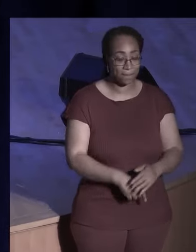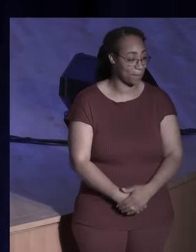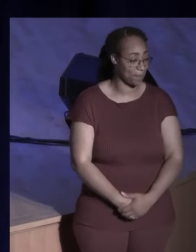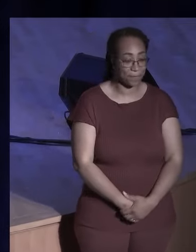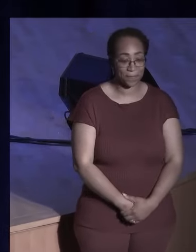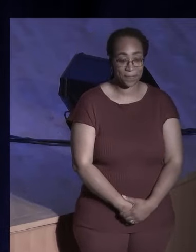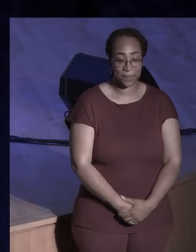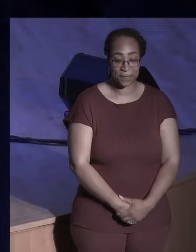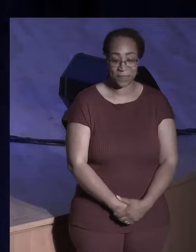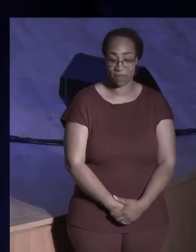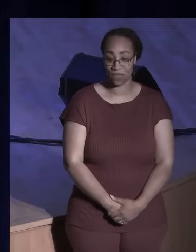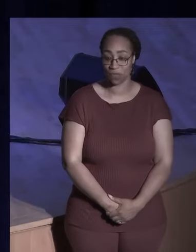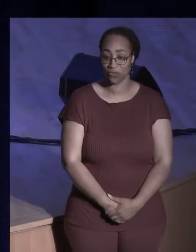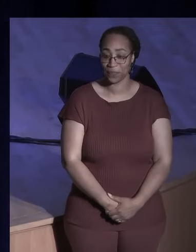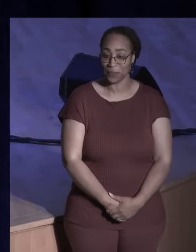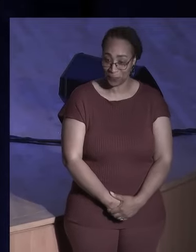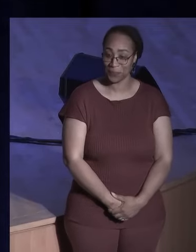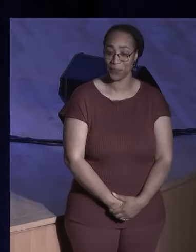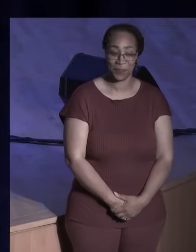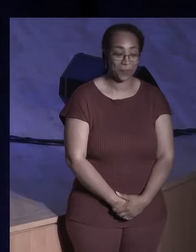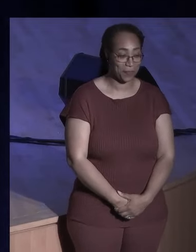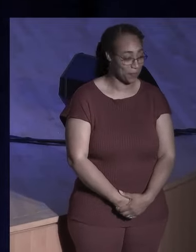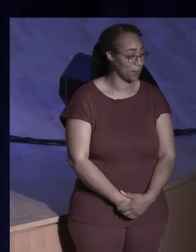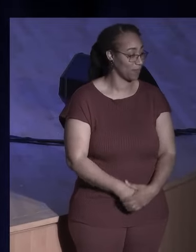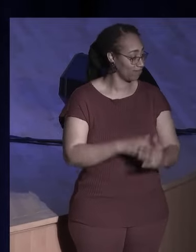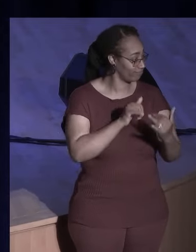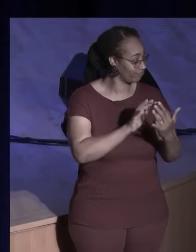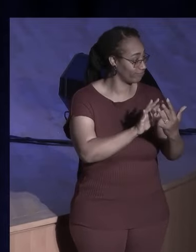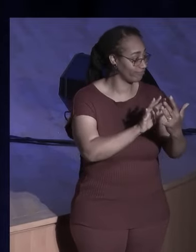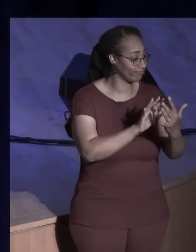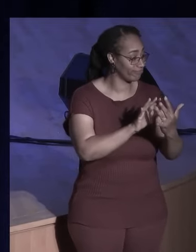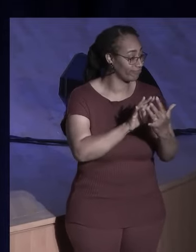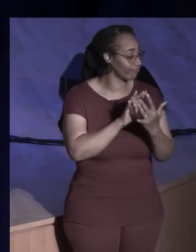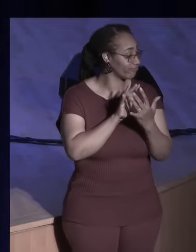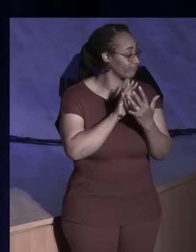e ho mai e ho